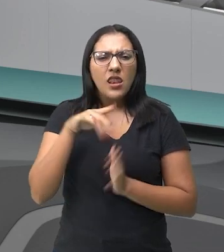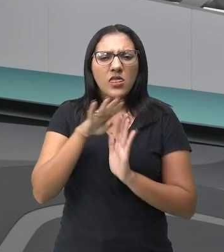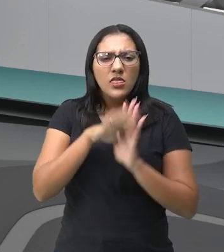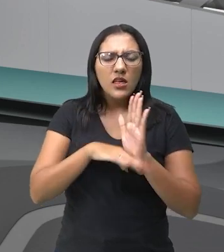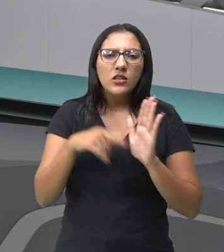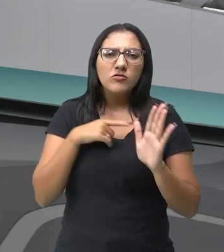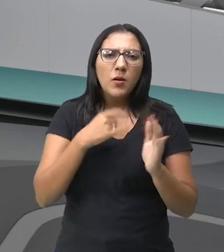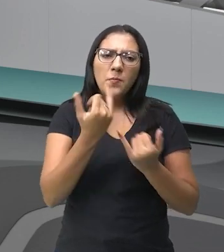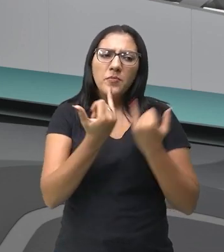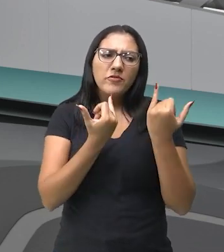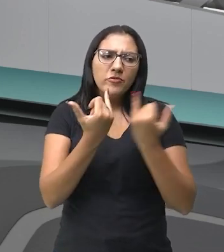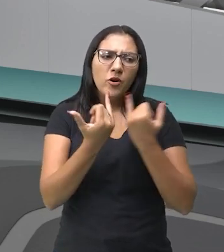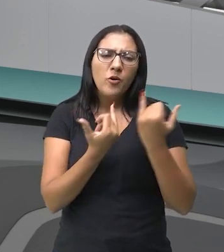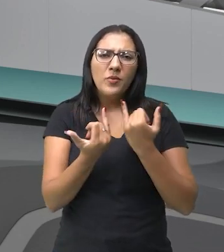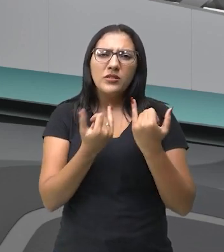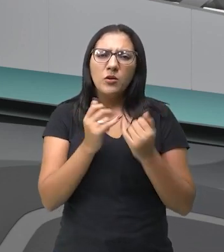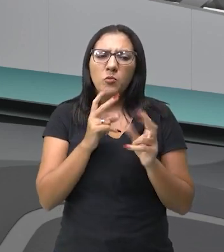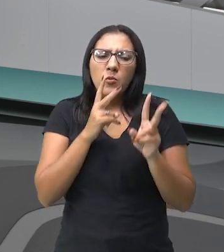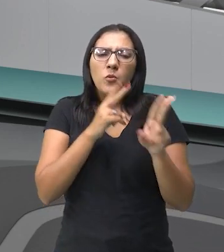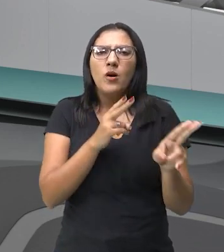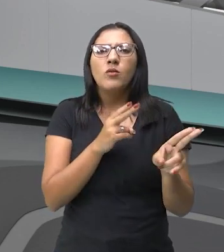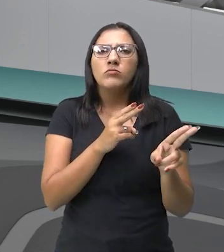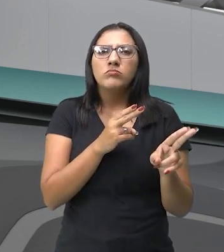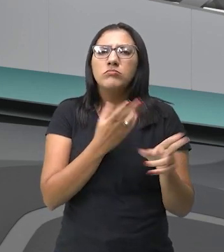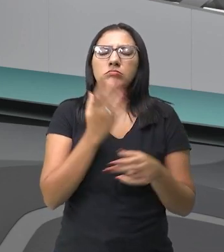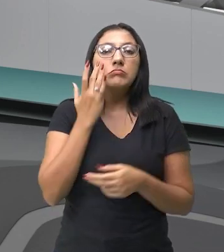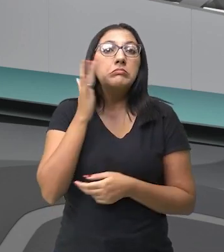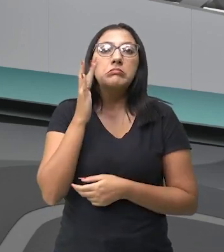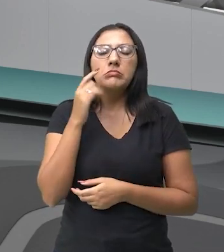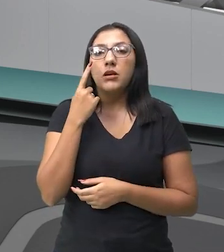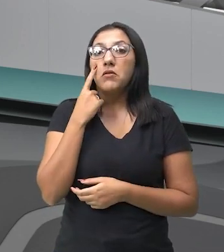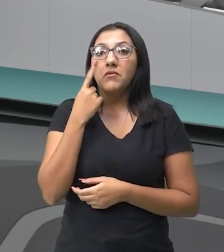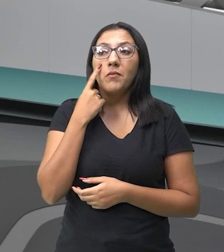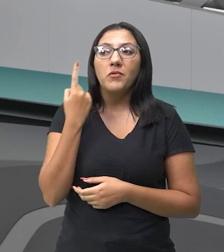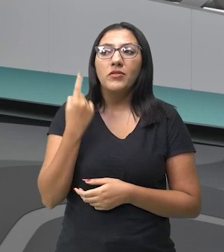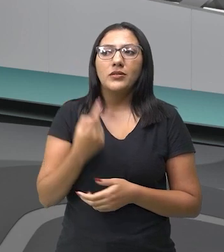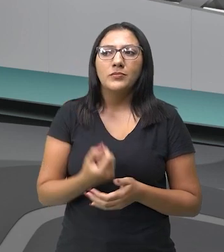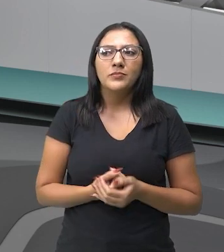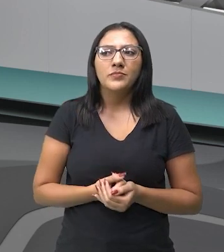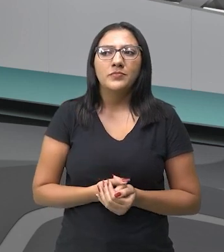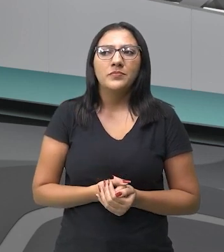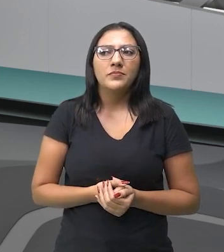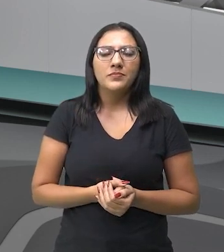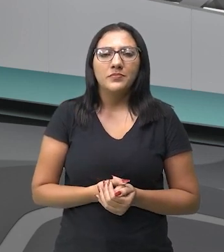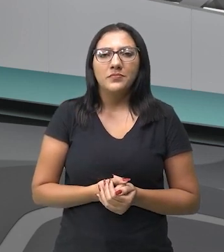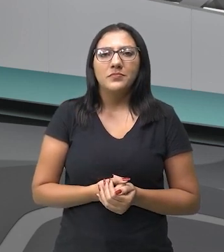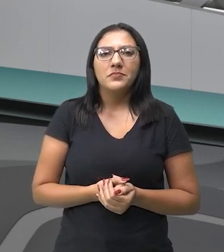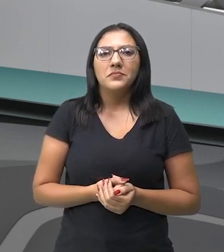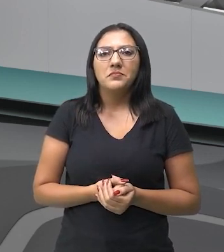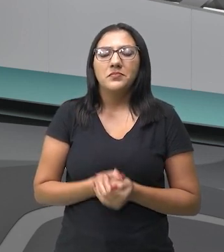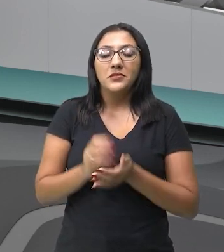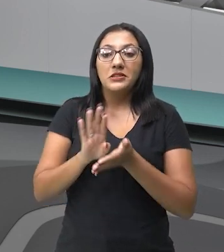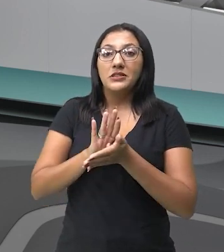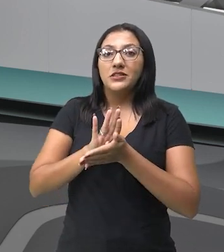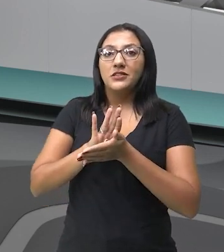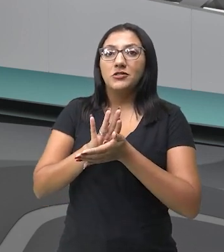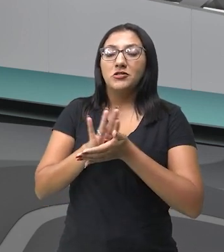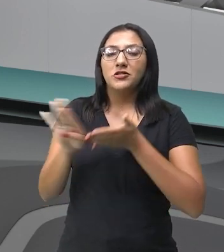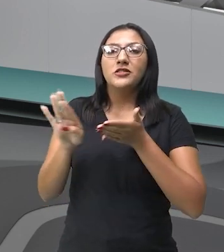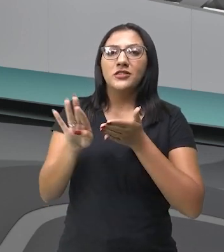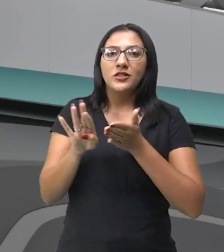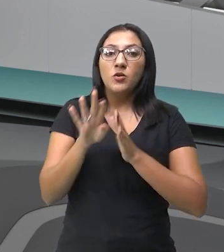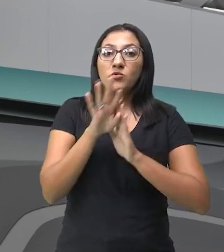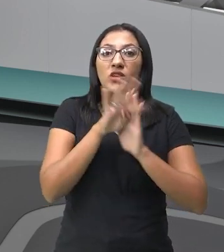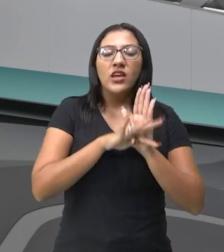Retirei toda a parte verbal, a parte das palavras, a parte do texto. E aí o que nos sobra? Nos sobrou